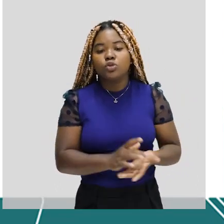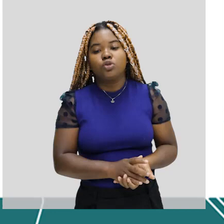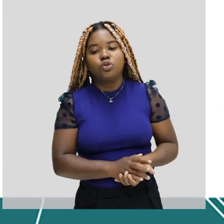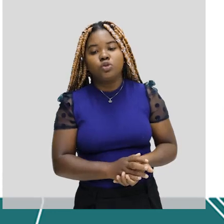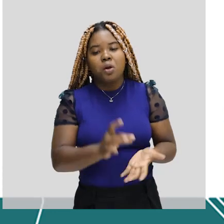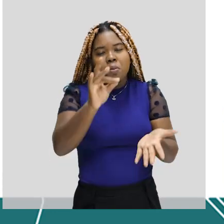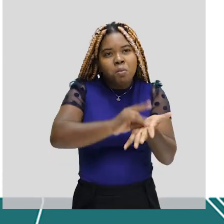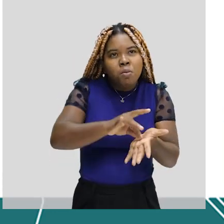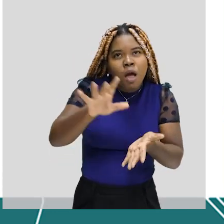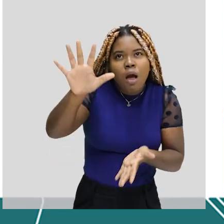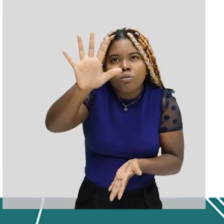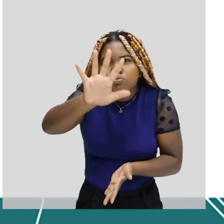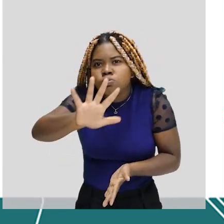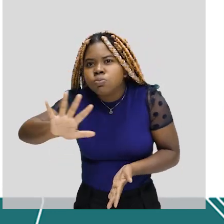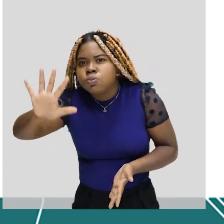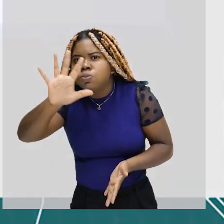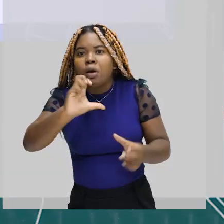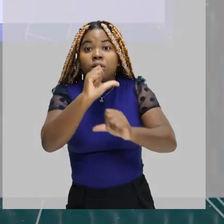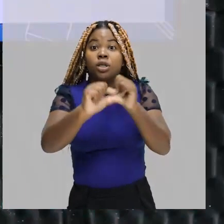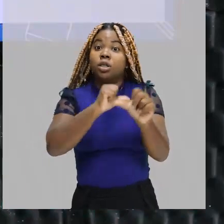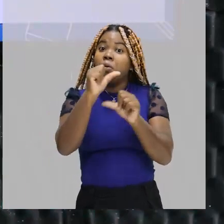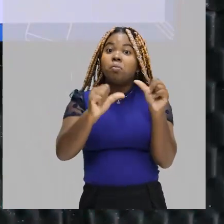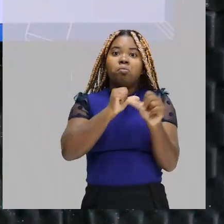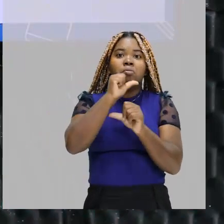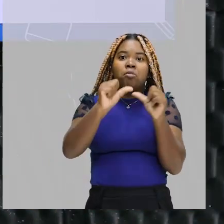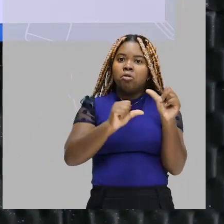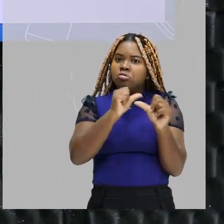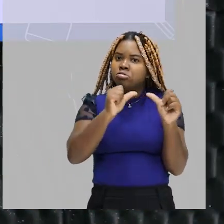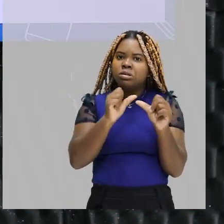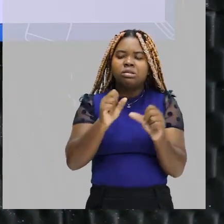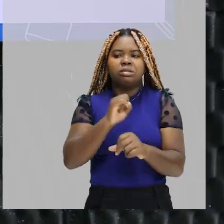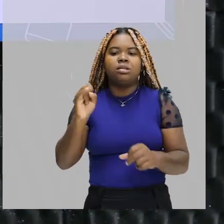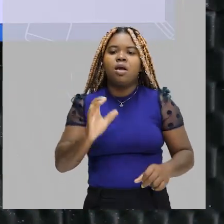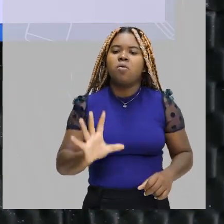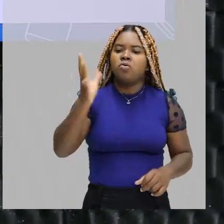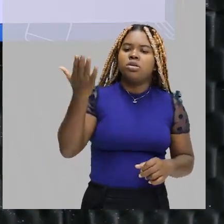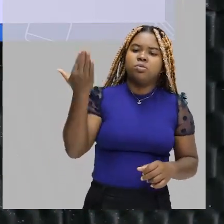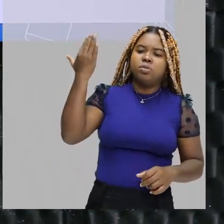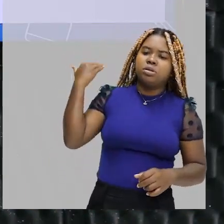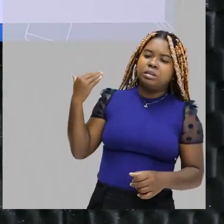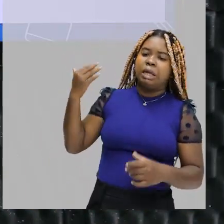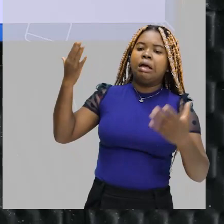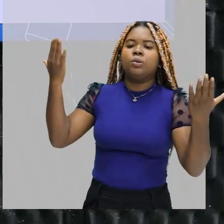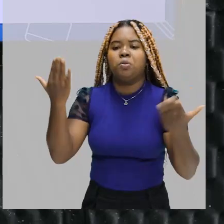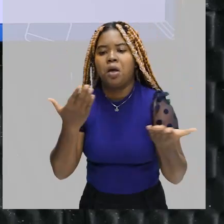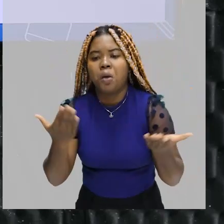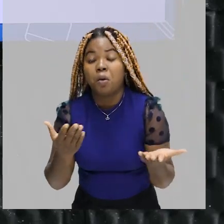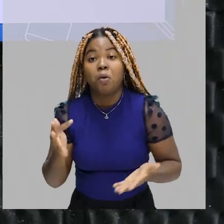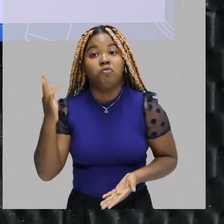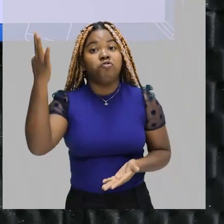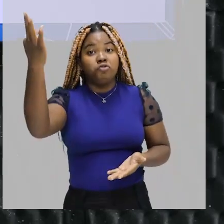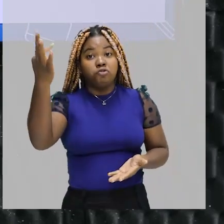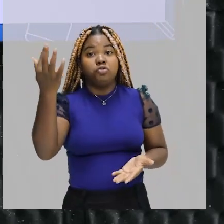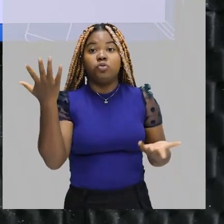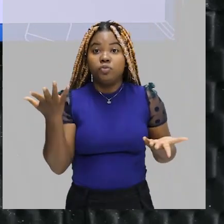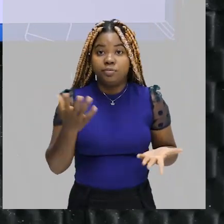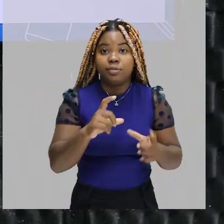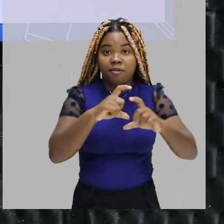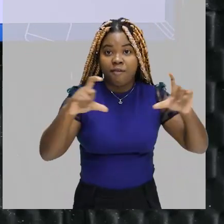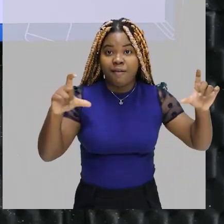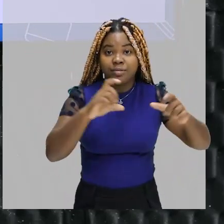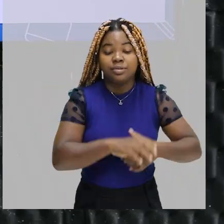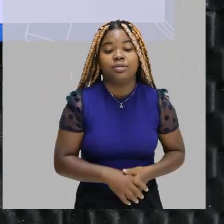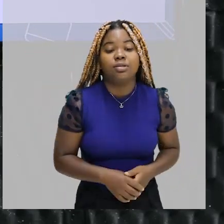universal, né? Algo que não muda, independente se acontecia no passado, se acontece agora ou se vai impactar o futuro.